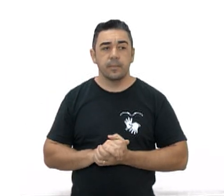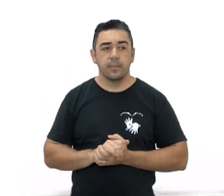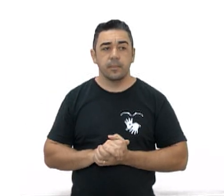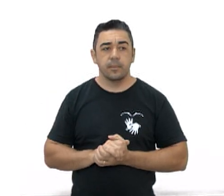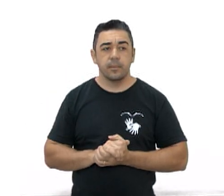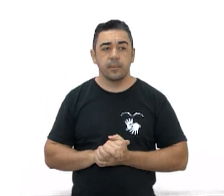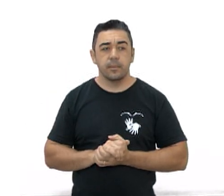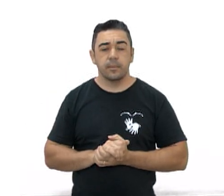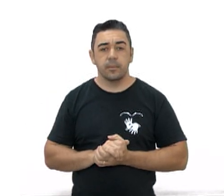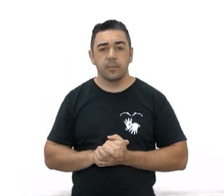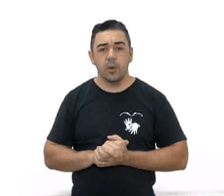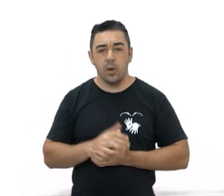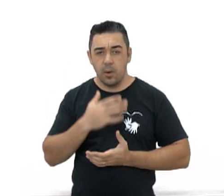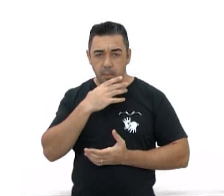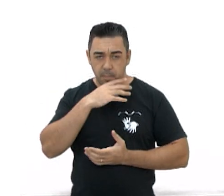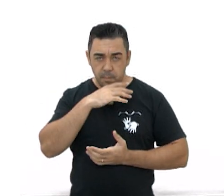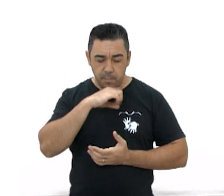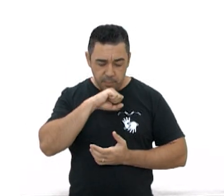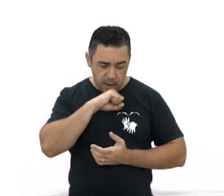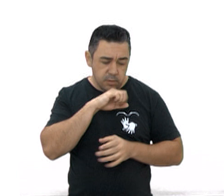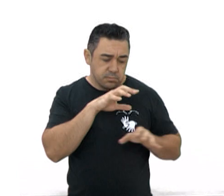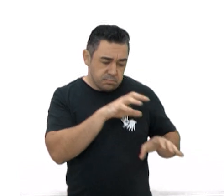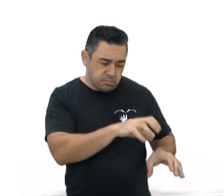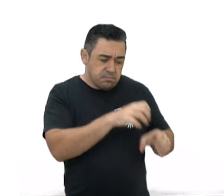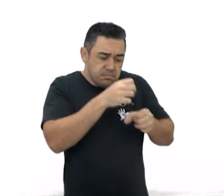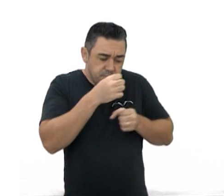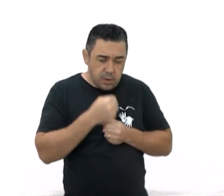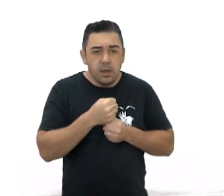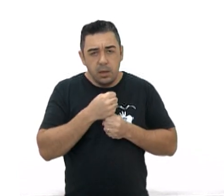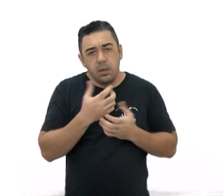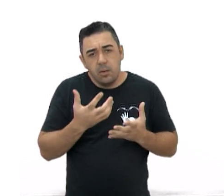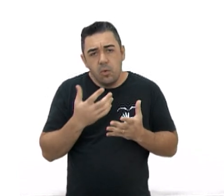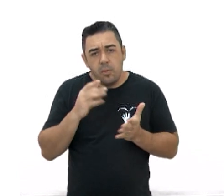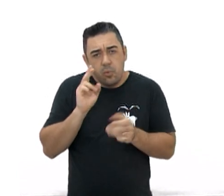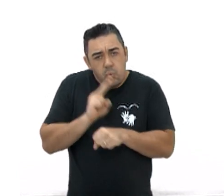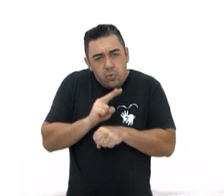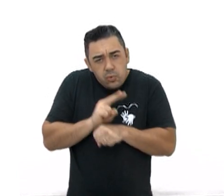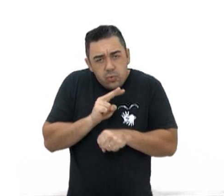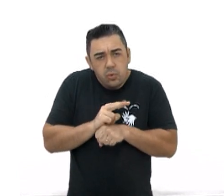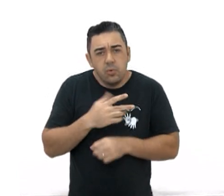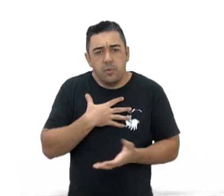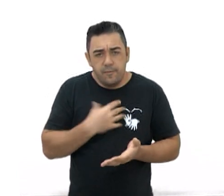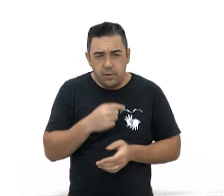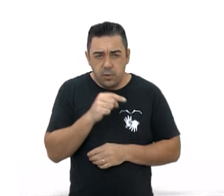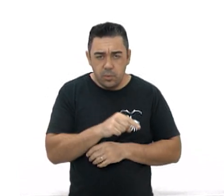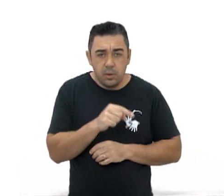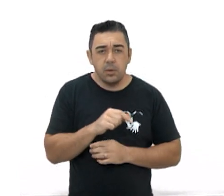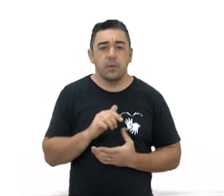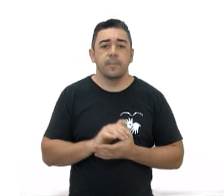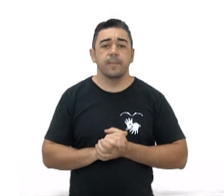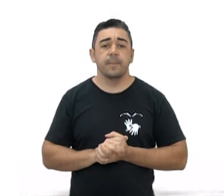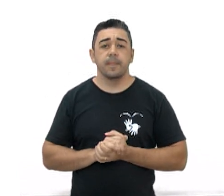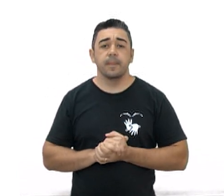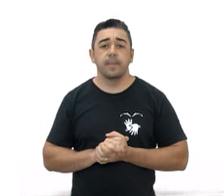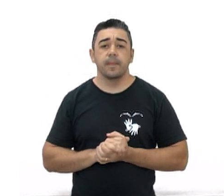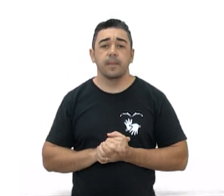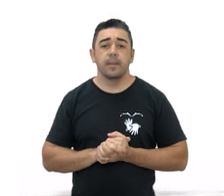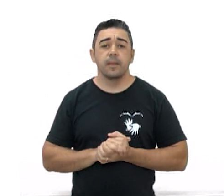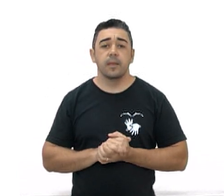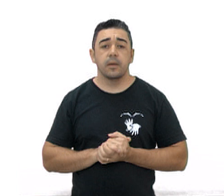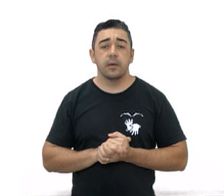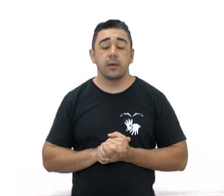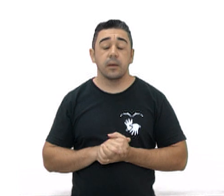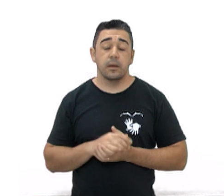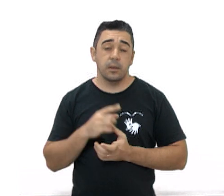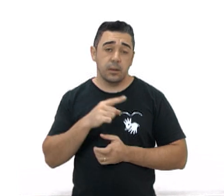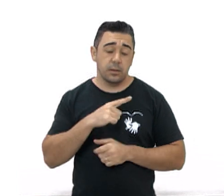pai adotou ele realmente, adotou não, era o filho dele, né? Ele cuidou desse filho e esse